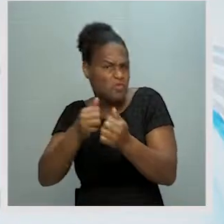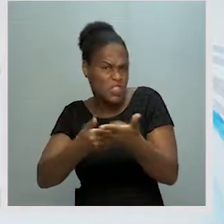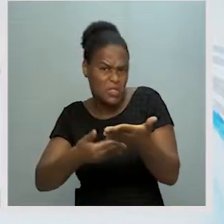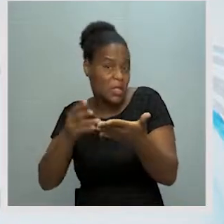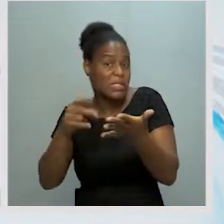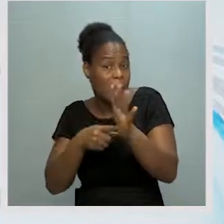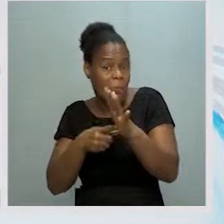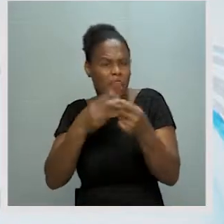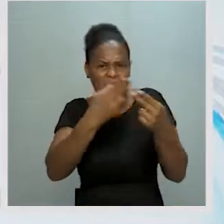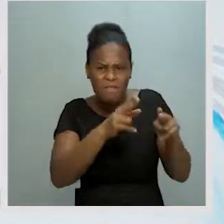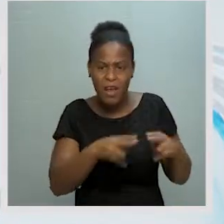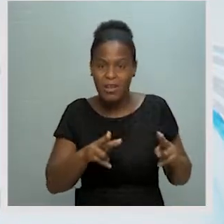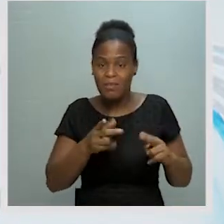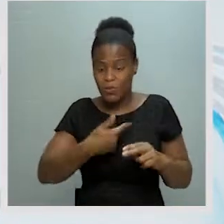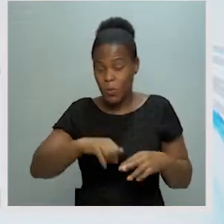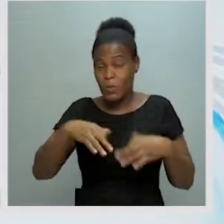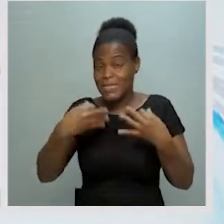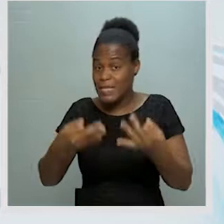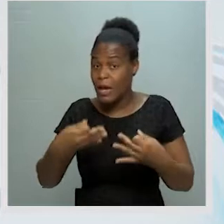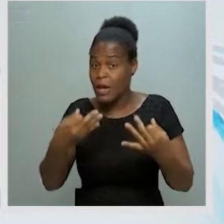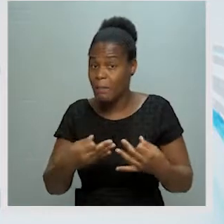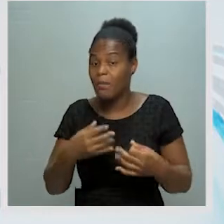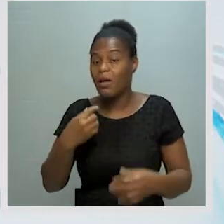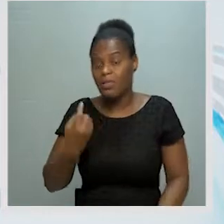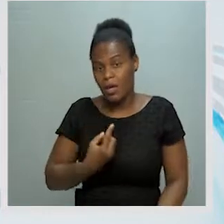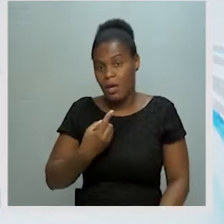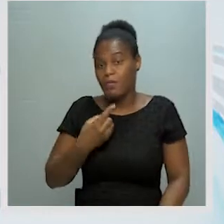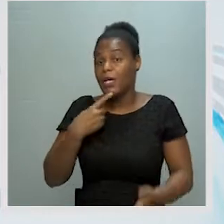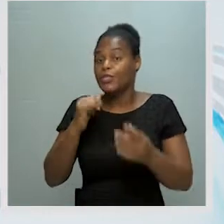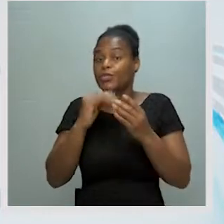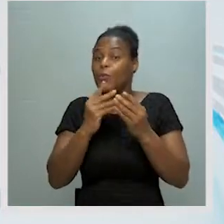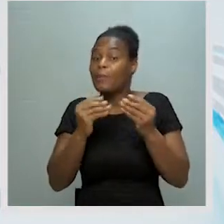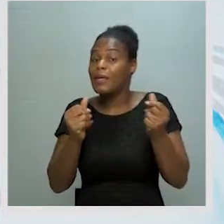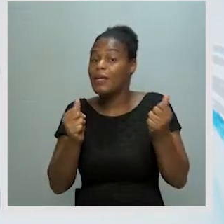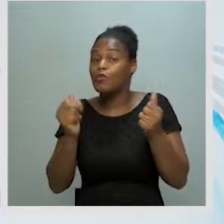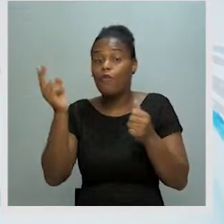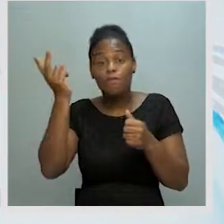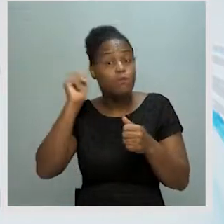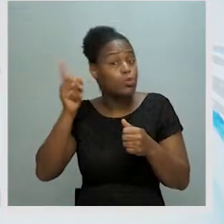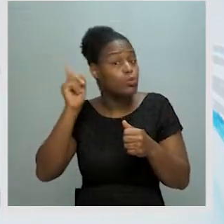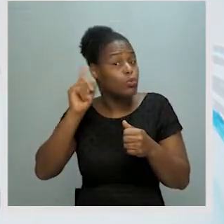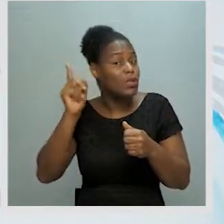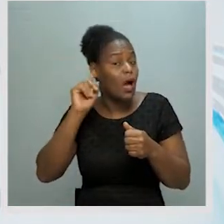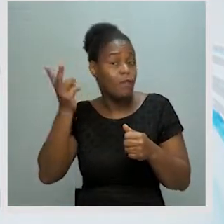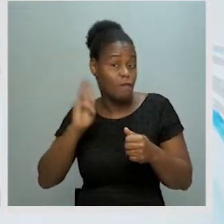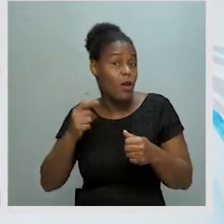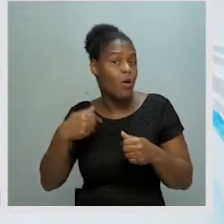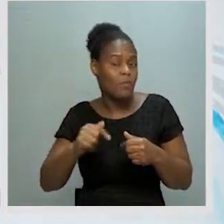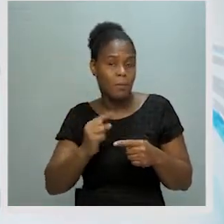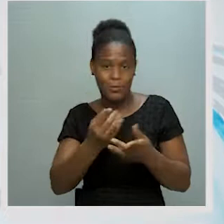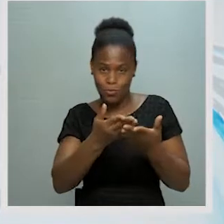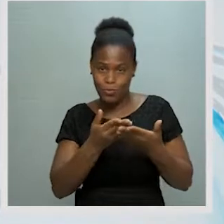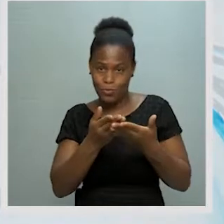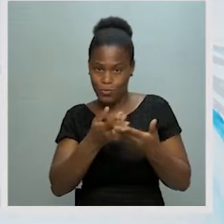né? Diversificadas. Nós devemos sempre ter em conta este instrumento valioso útil para o nosso